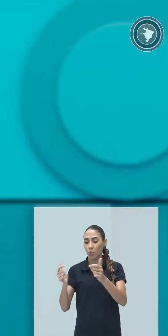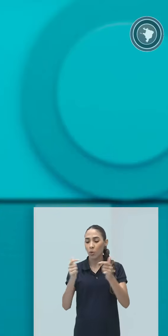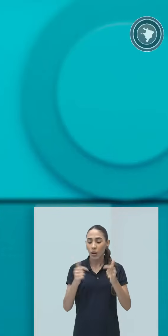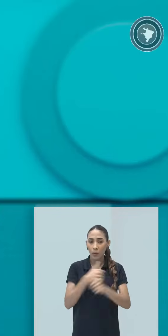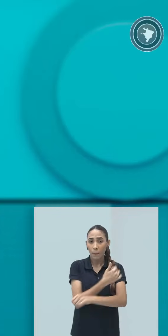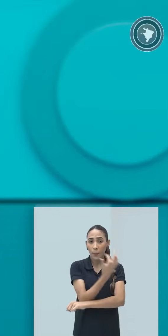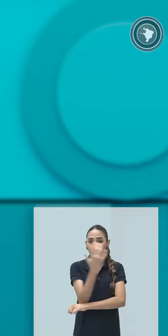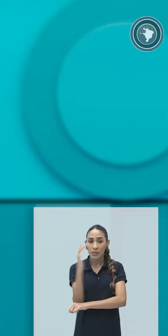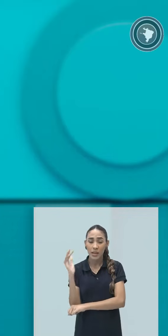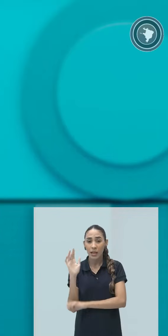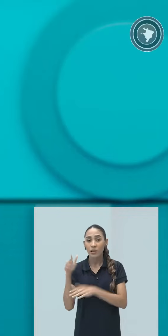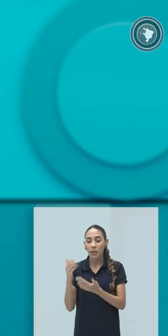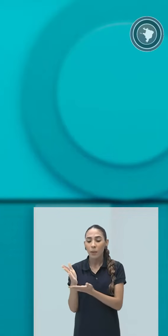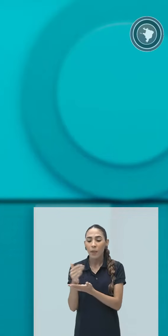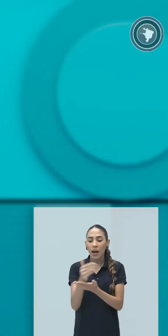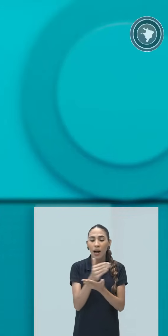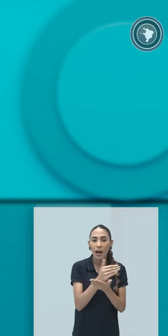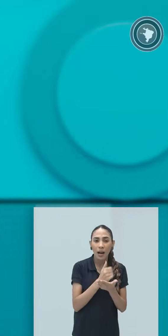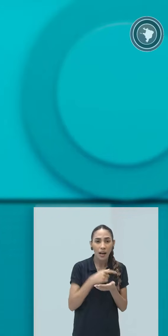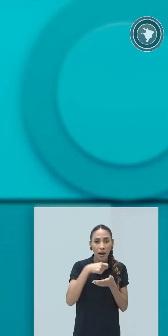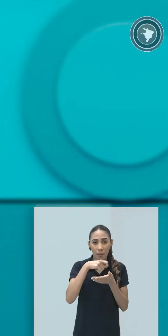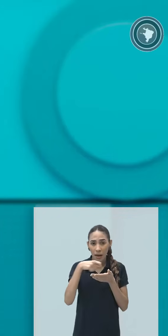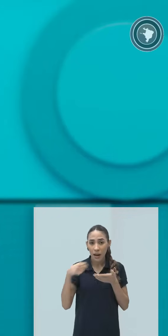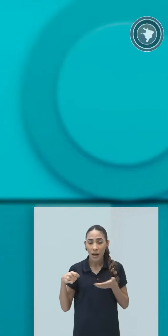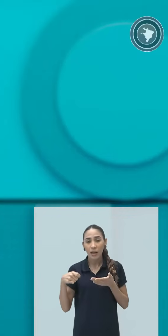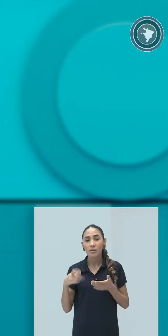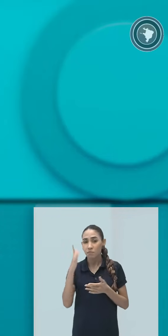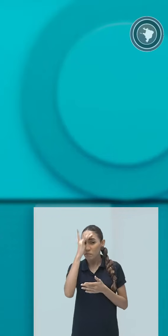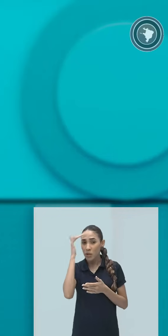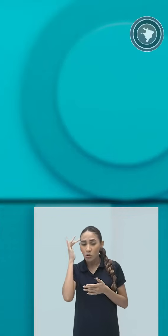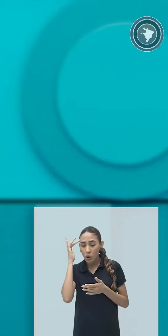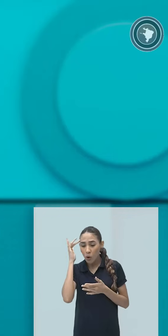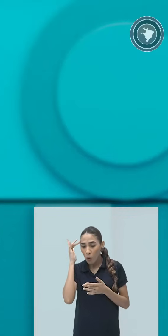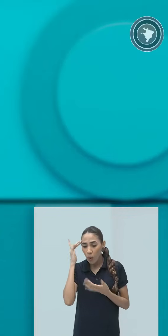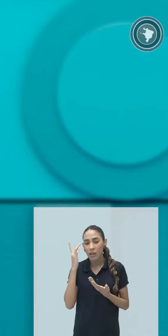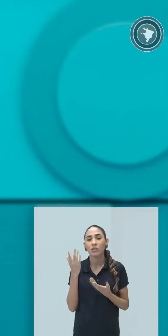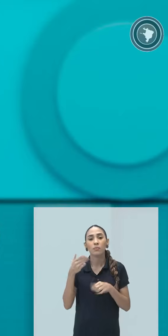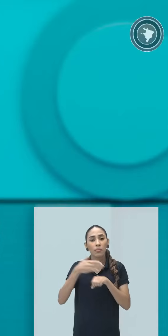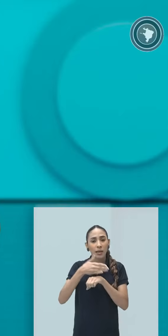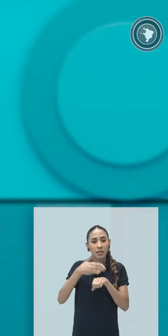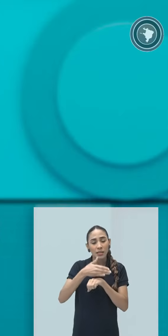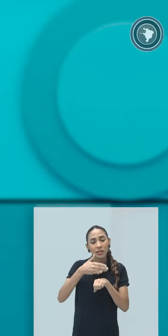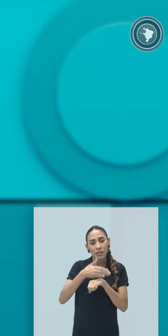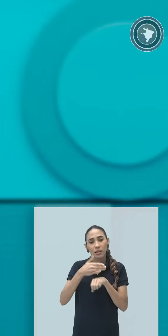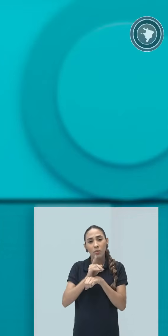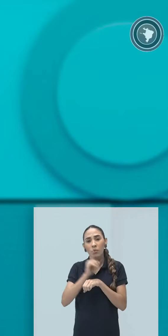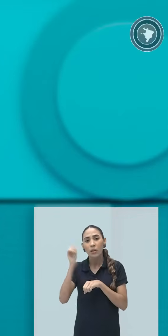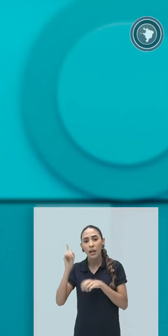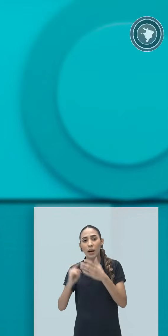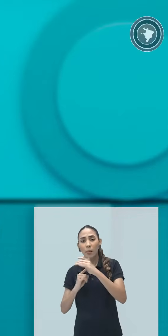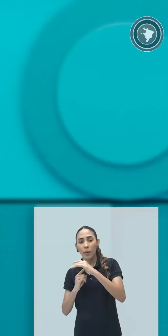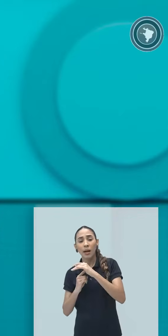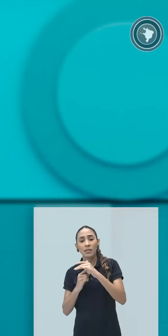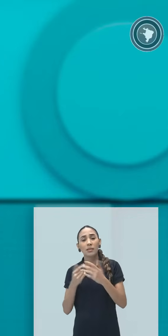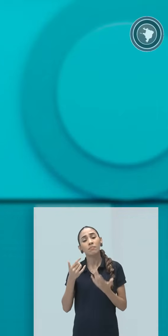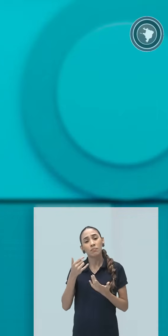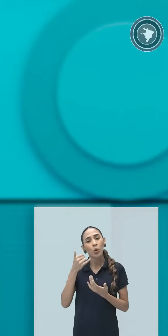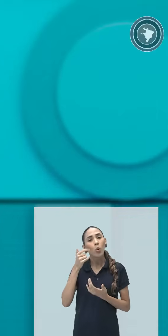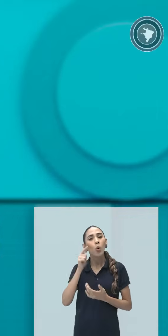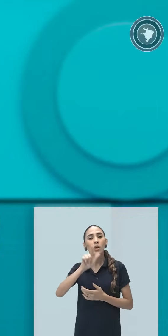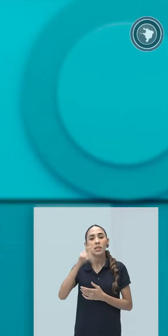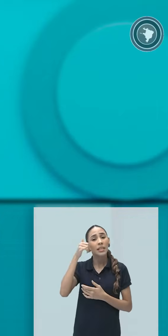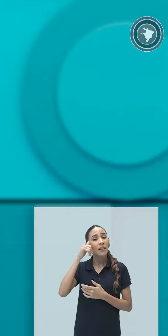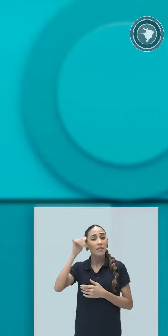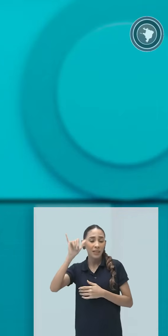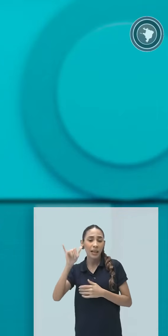arborizado. Então, ela estava coletando assinaturas dos moradores, das pessoas que frequentam a praça, do bairro, para impedir que isso